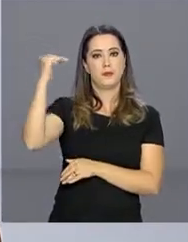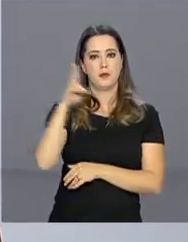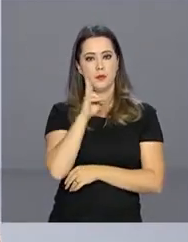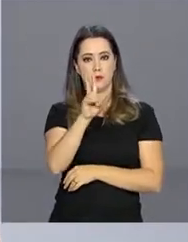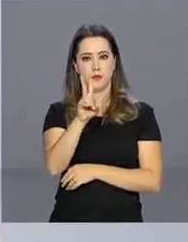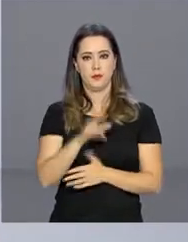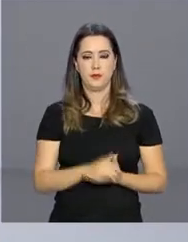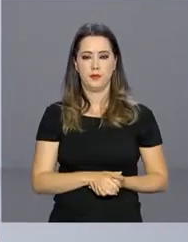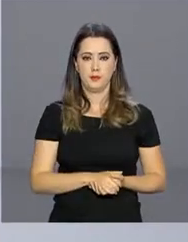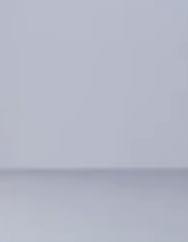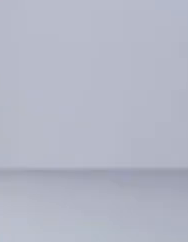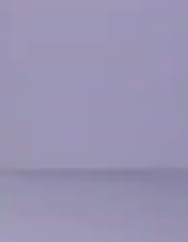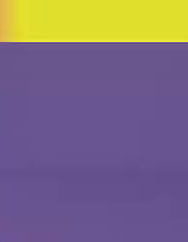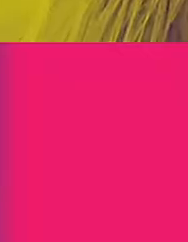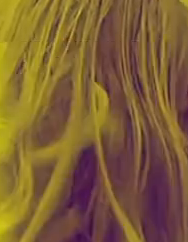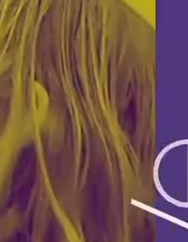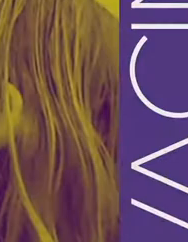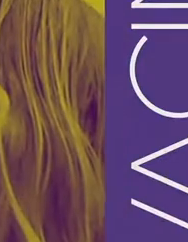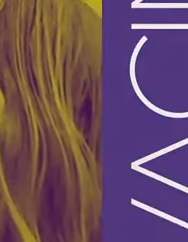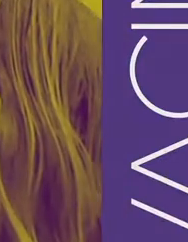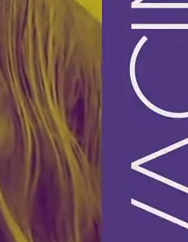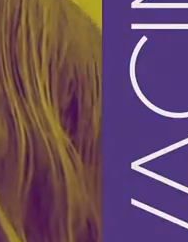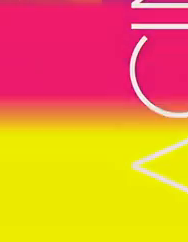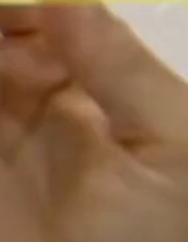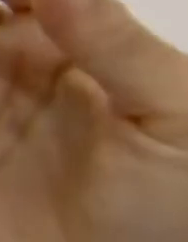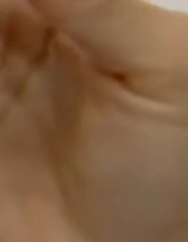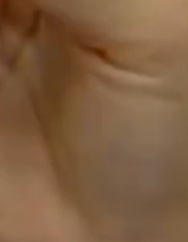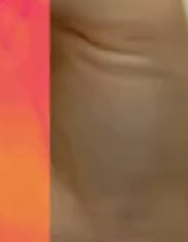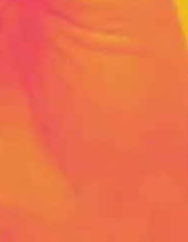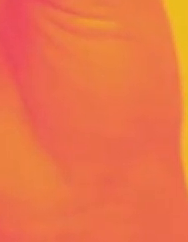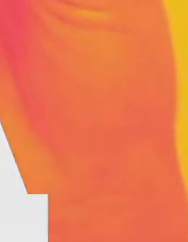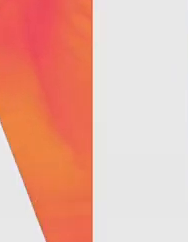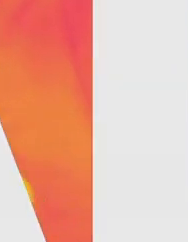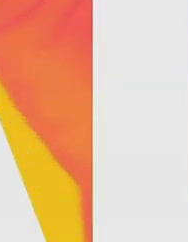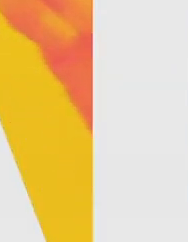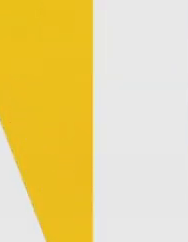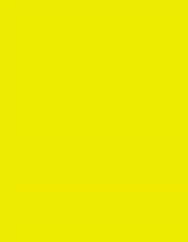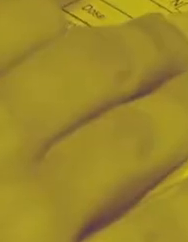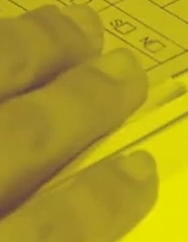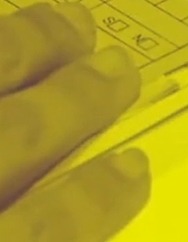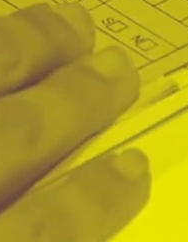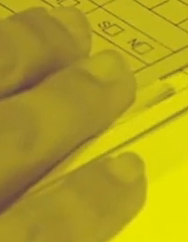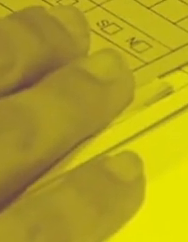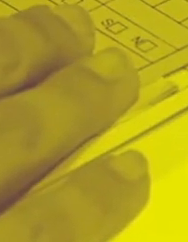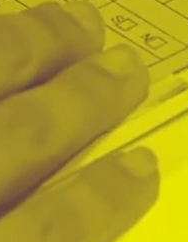Acompanhe.